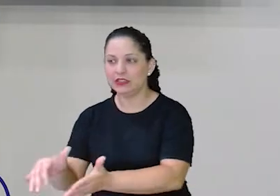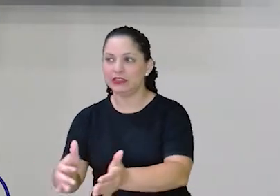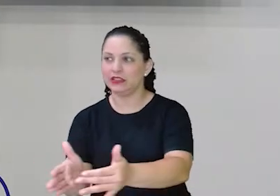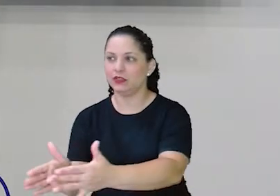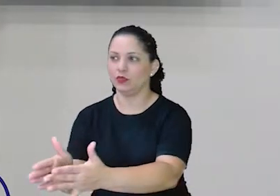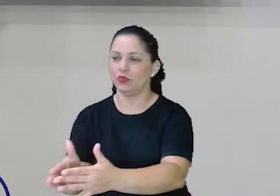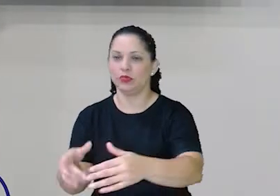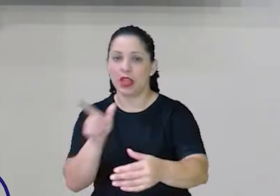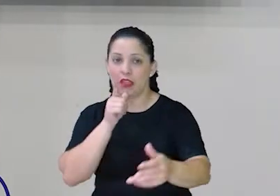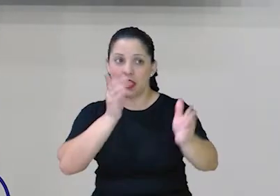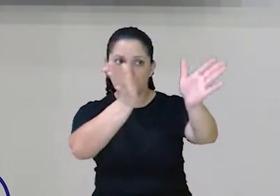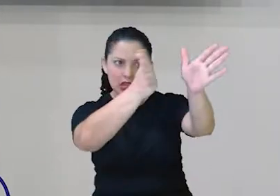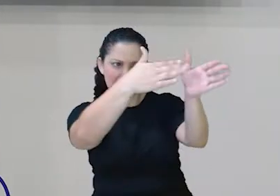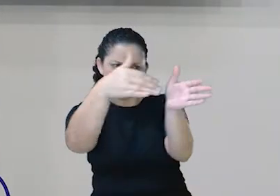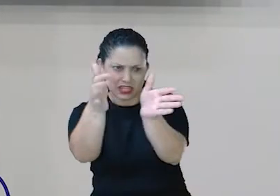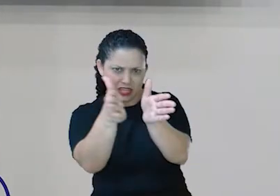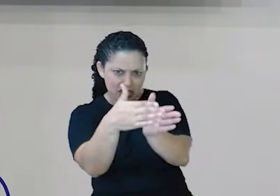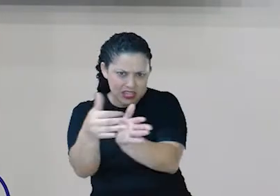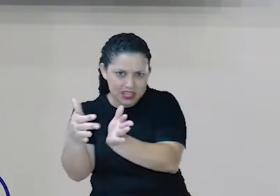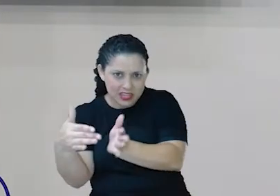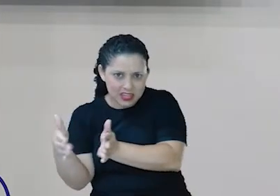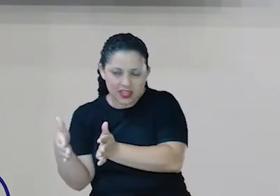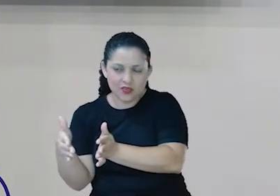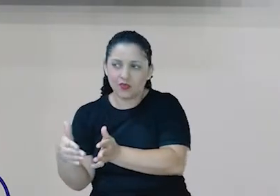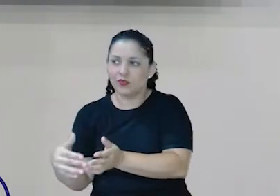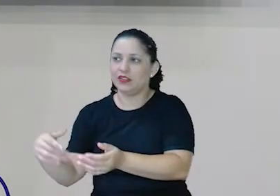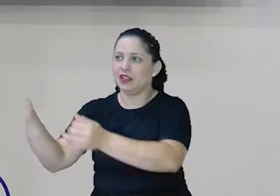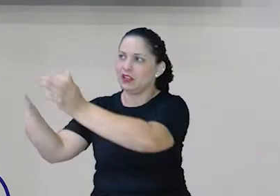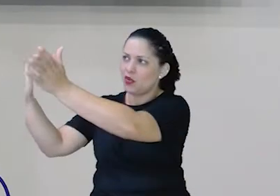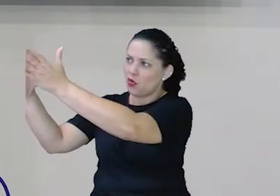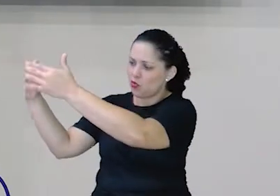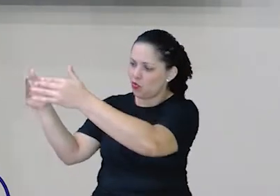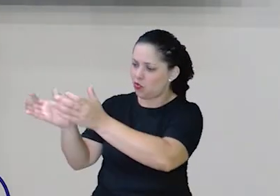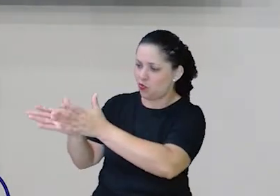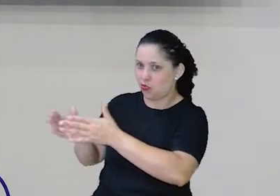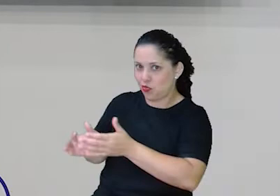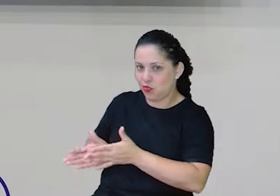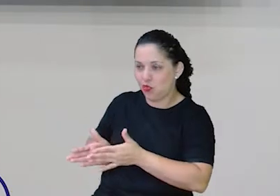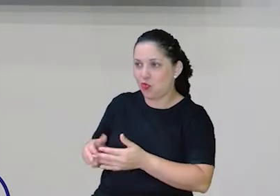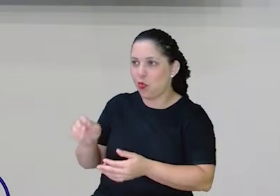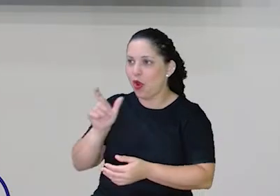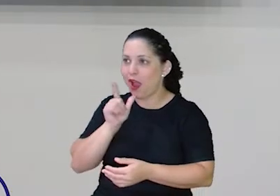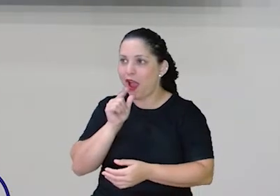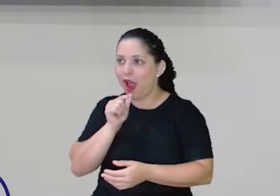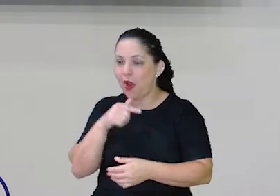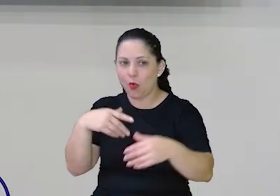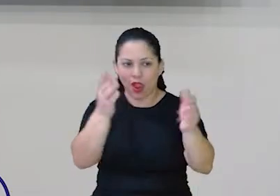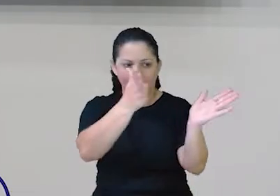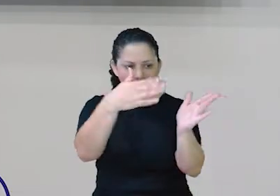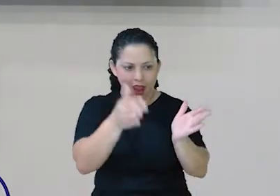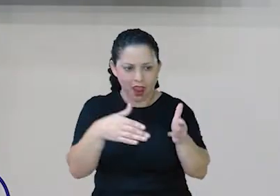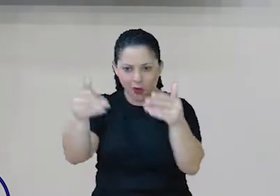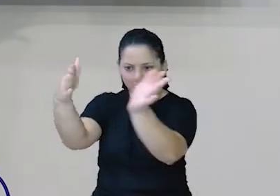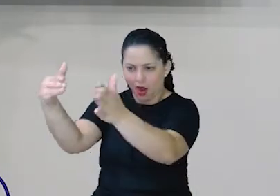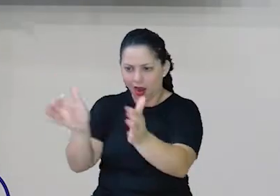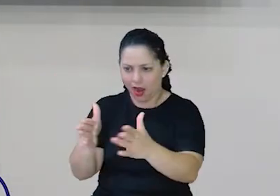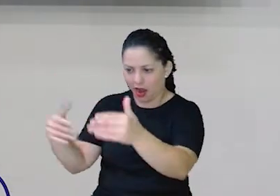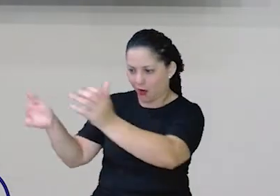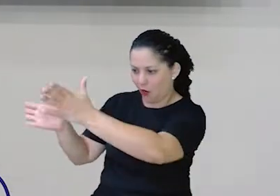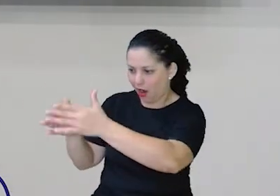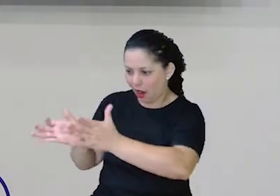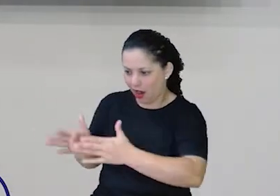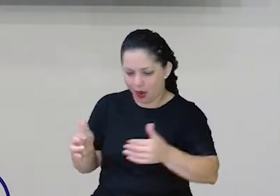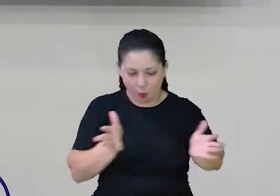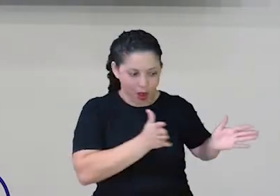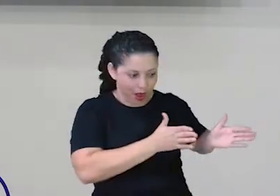vendo outro riozinho. E aqui a gente está vendo outra saída de água. E olha só quanta água tem aqui, ó. Água, água, água, água, água. E tem